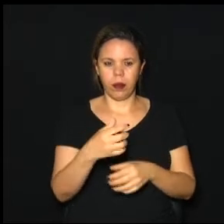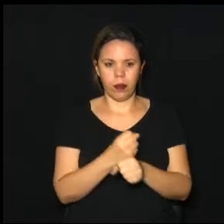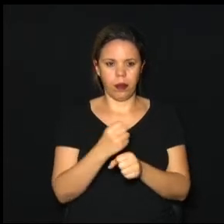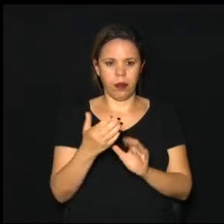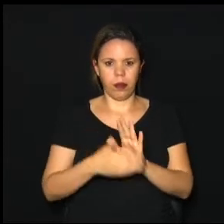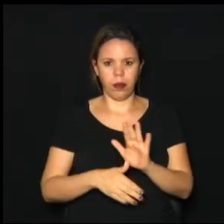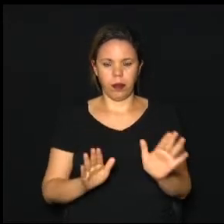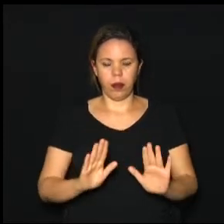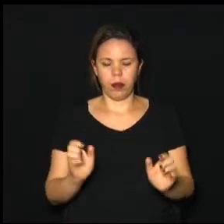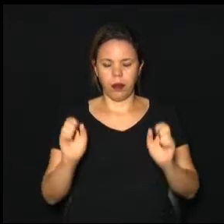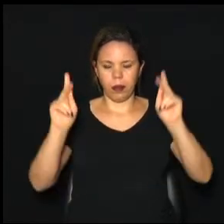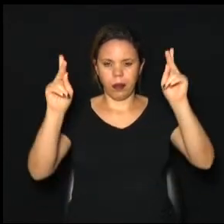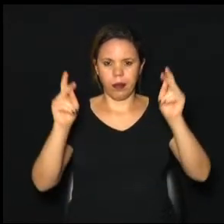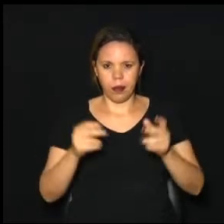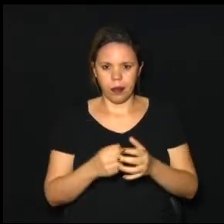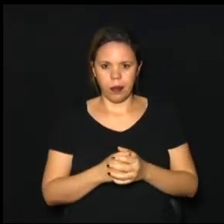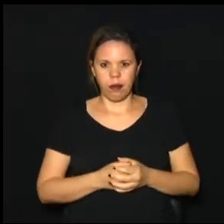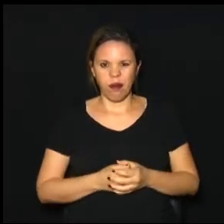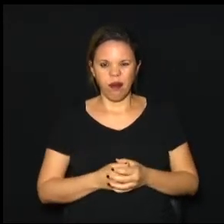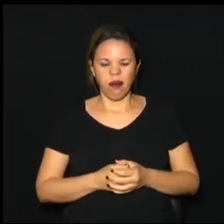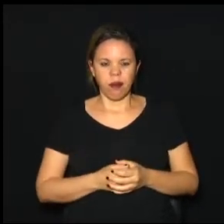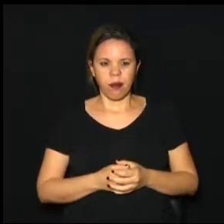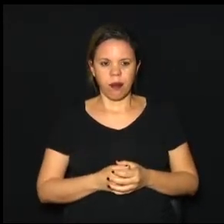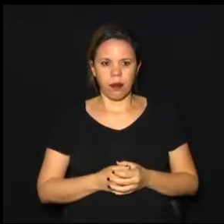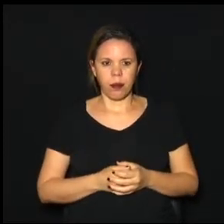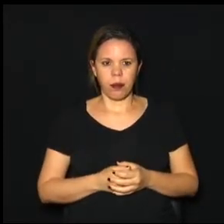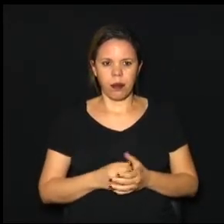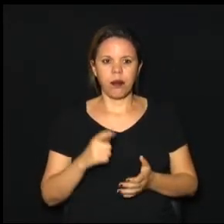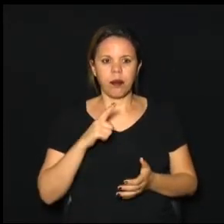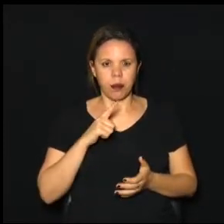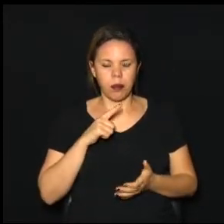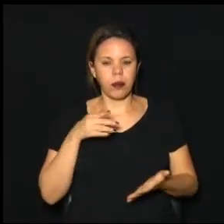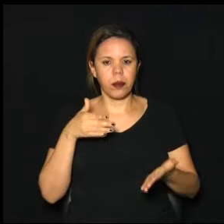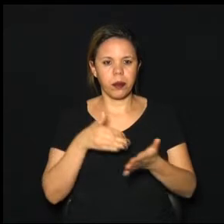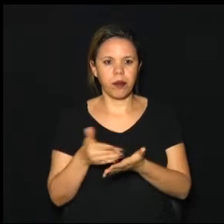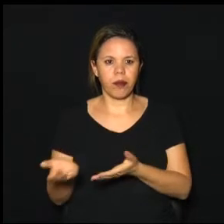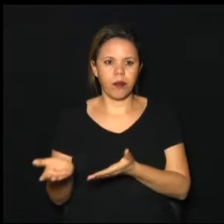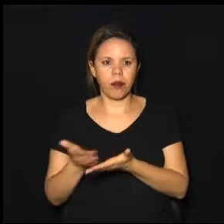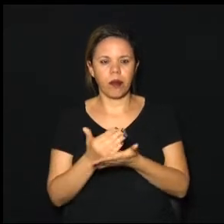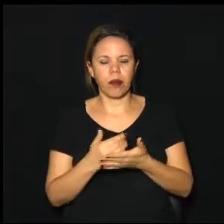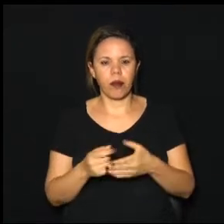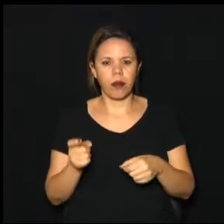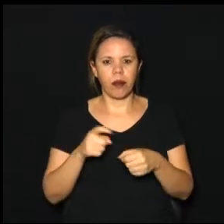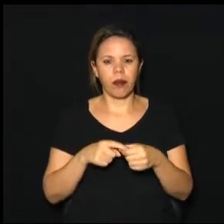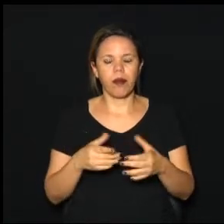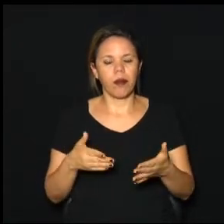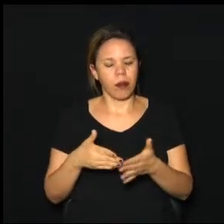contas, ok? Então, veja, tem limite de arrecadação,